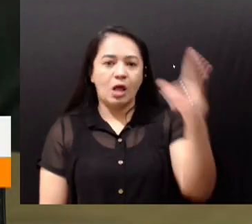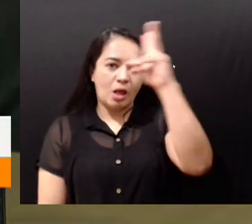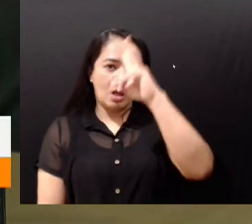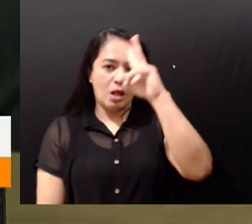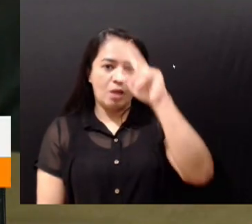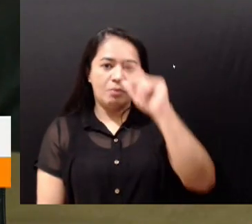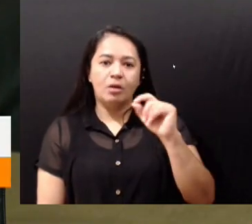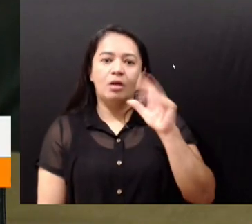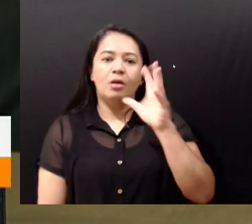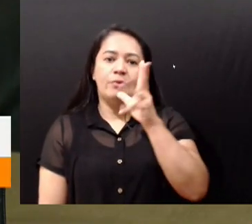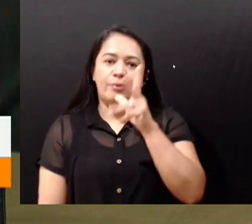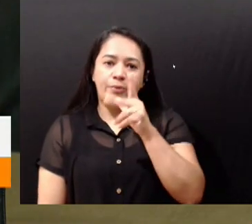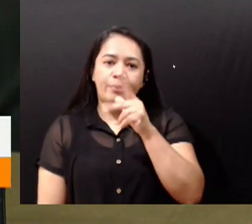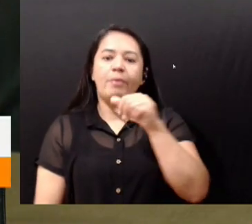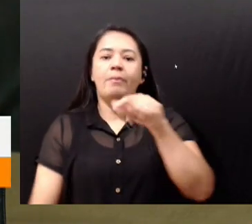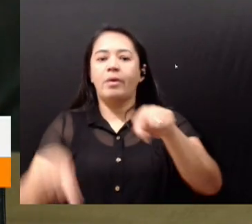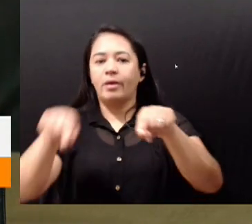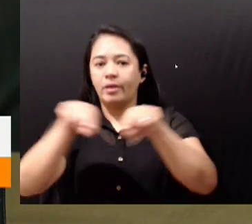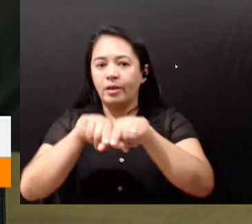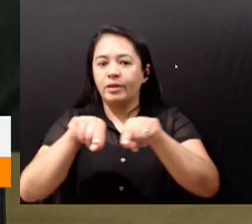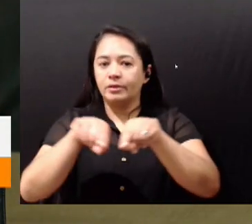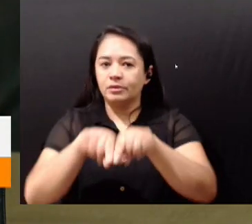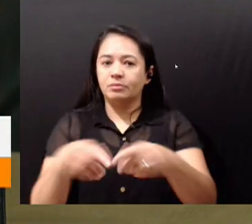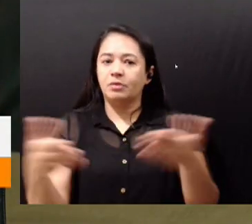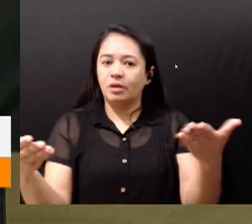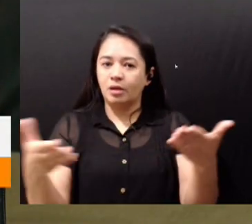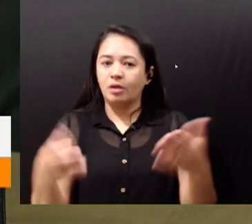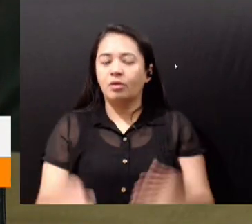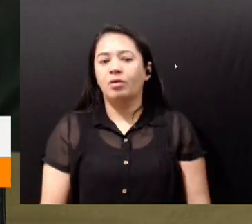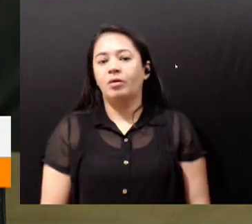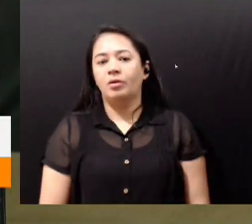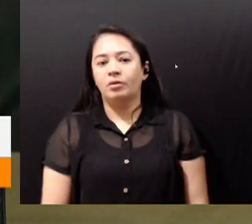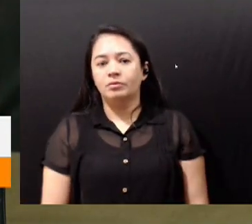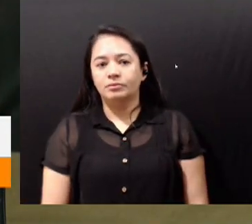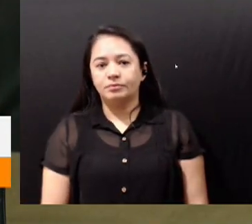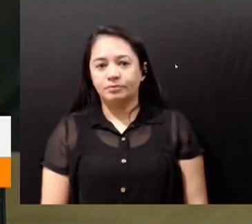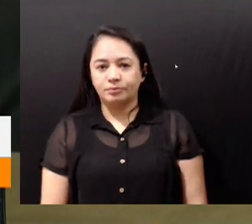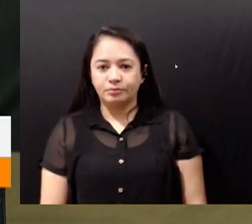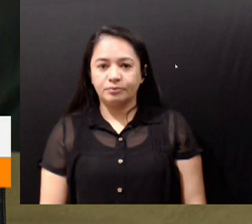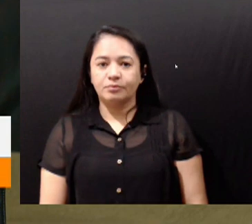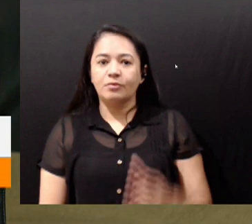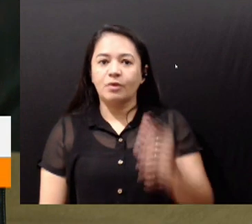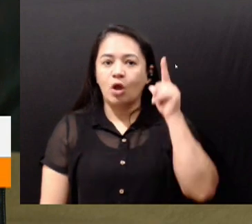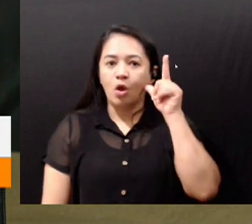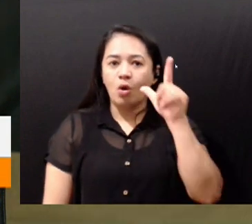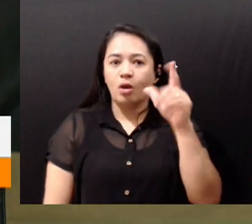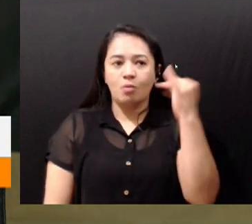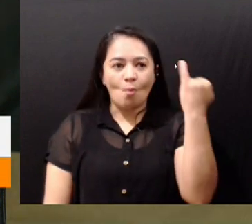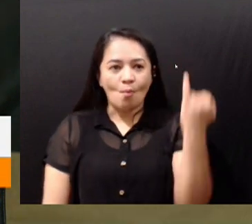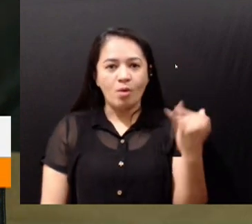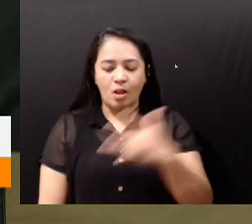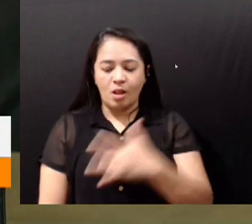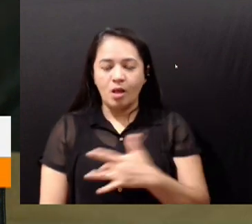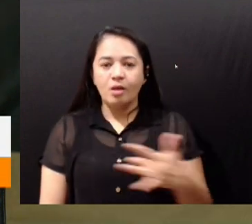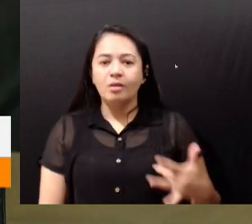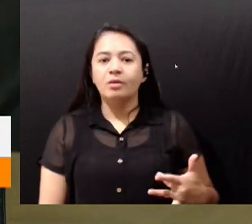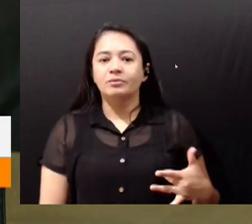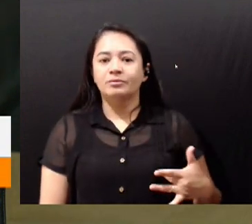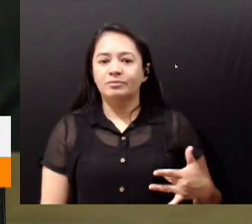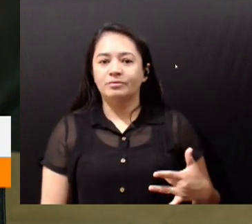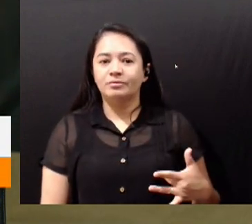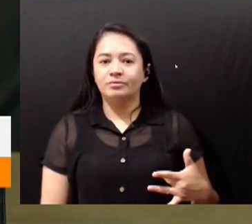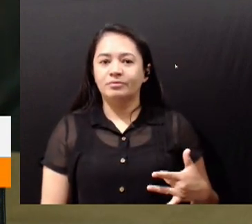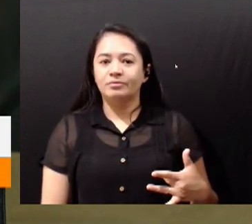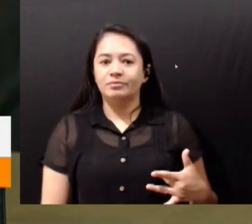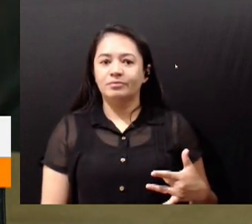também. E esse tempo que se leva para conseguir um emagrecimento saudável, ele é um tempo